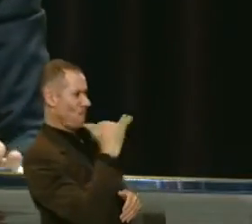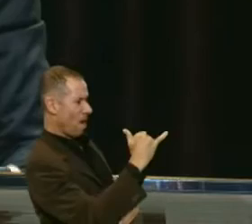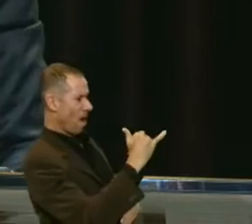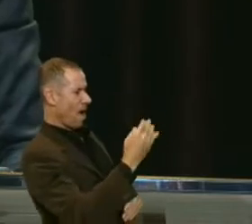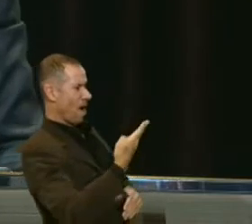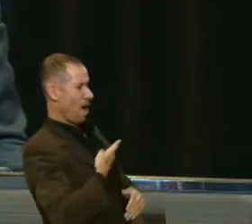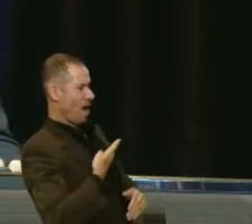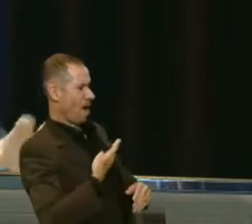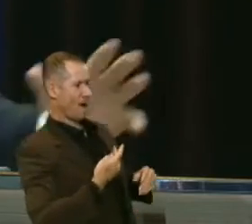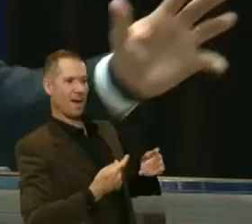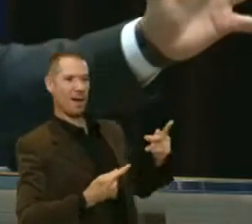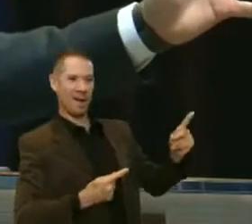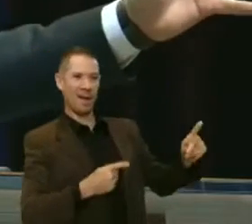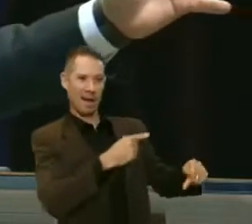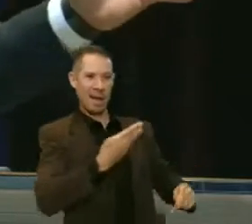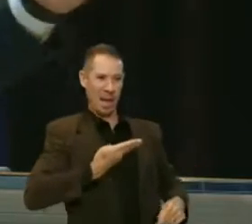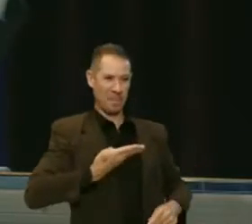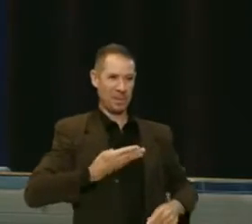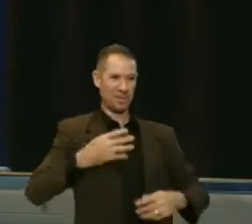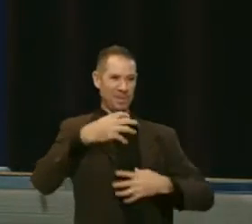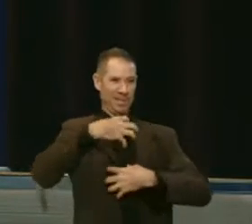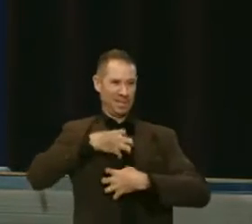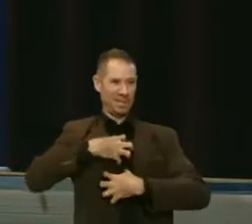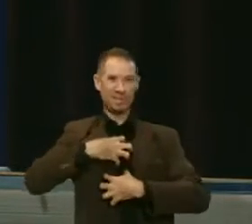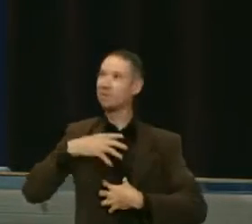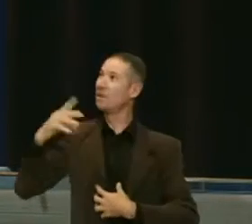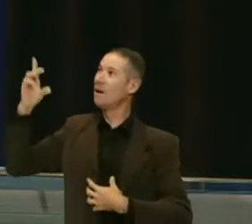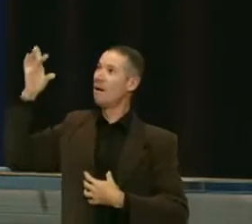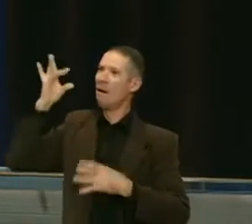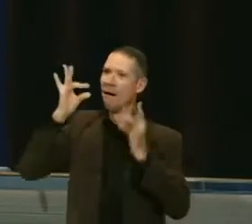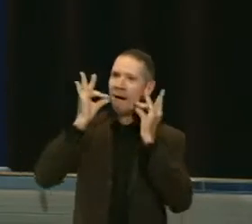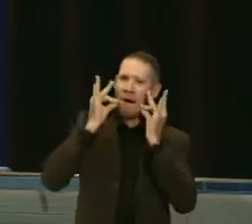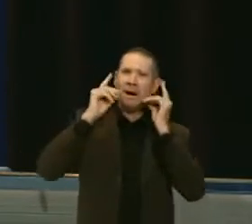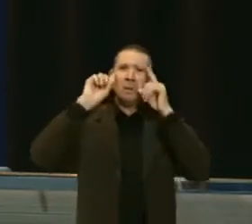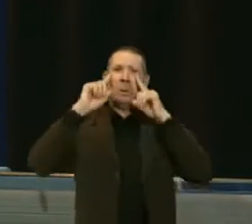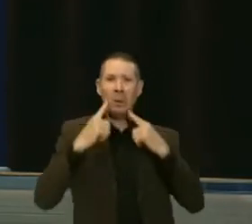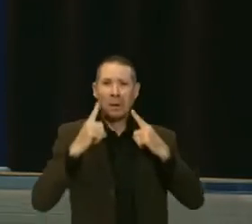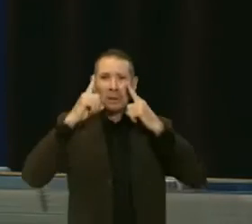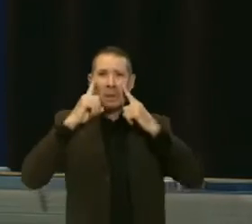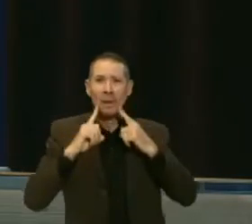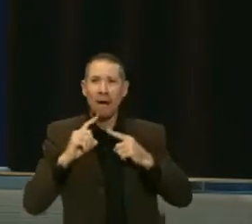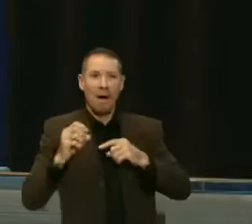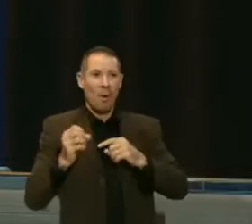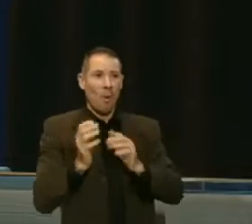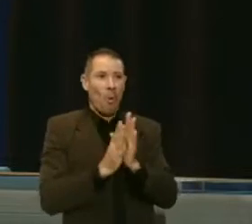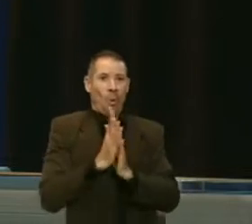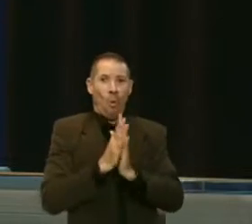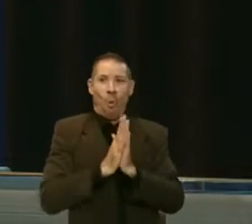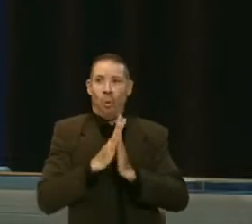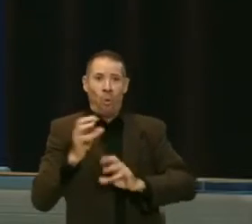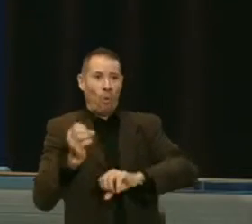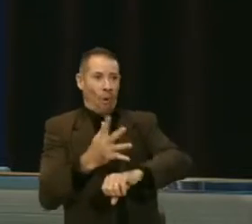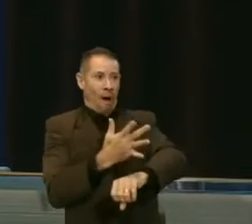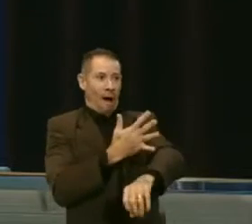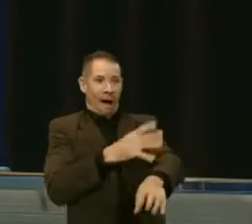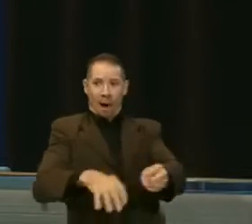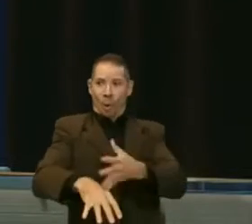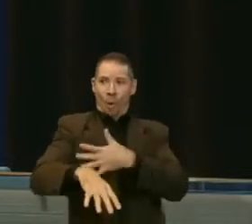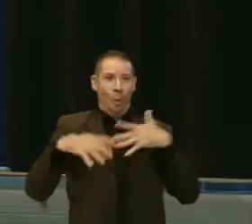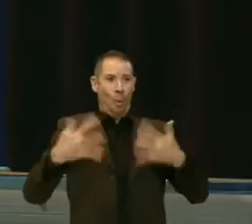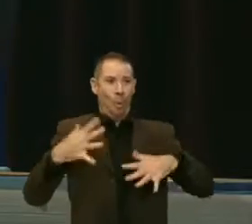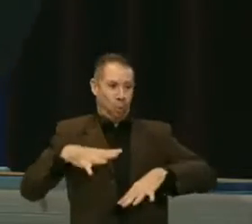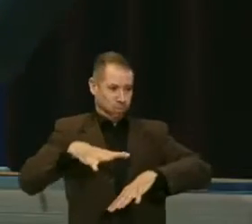sabia. E nós sentimos a presença de Deus e chorávamos. Porque o